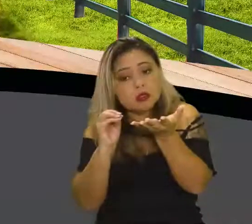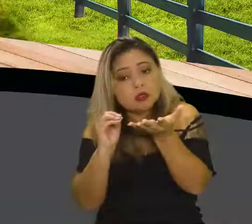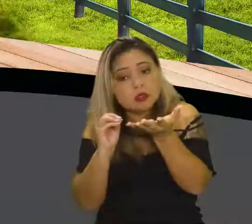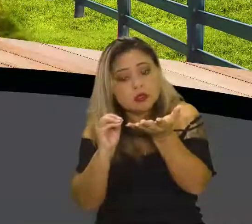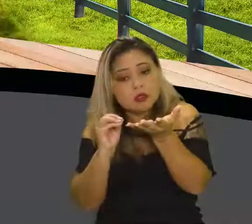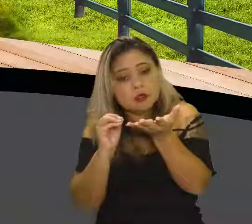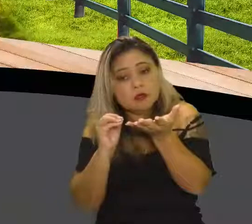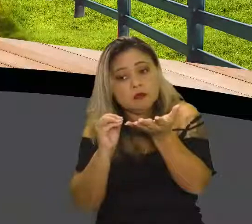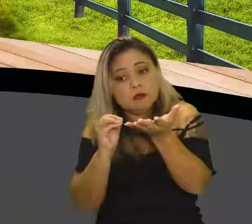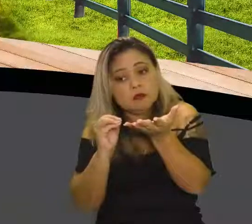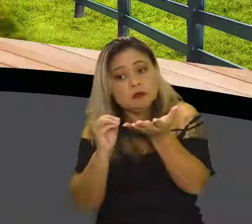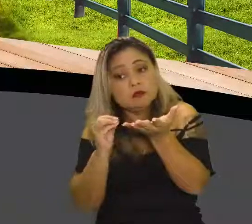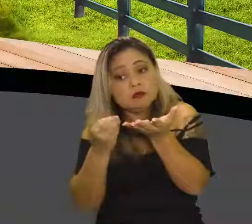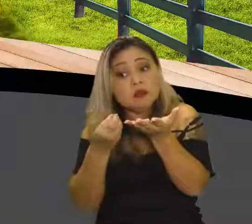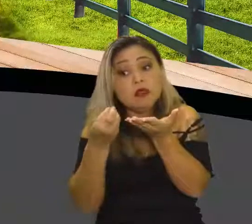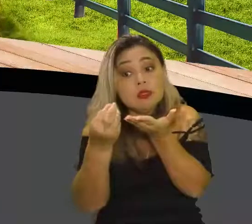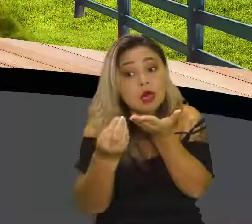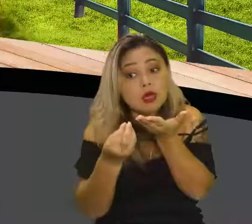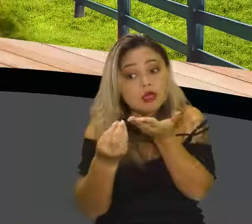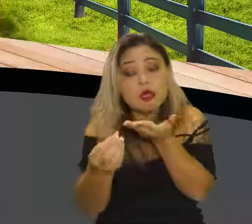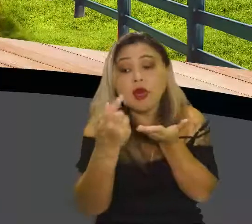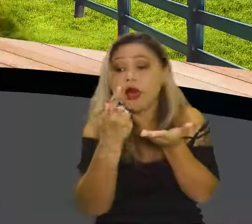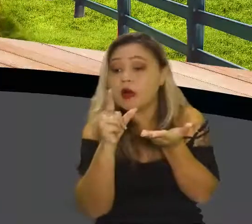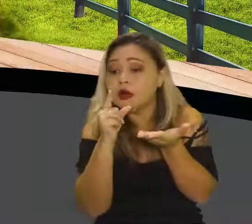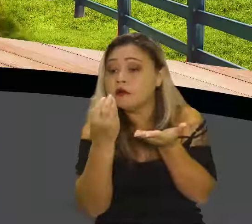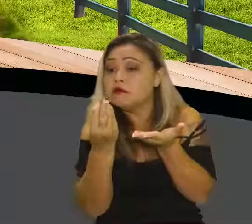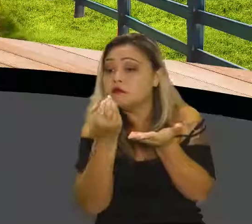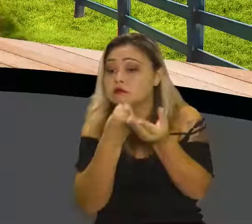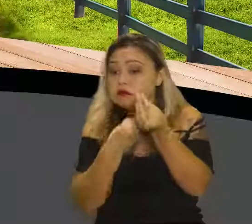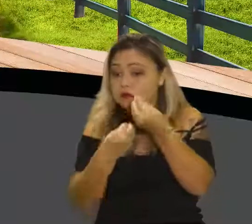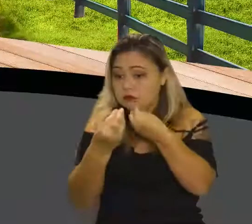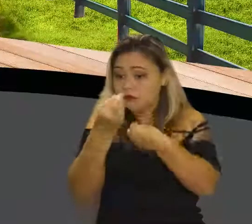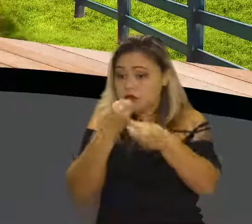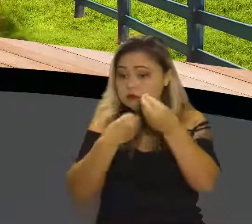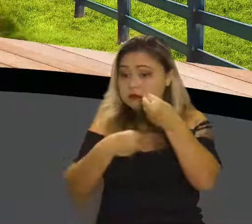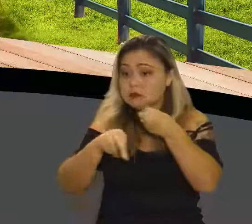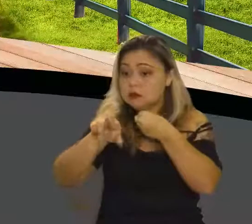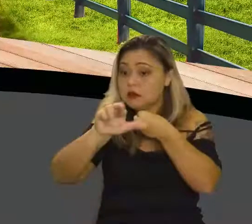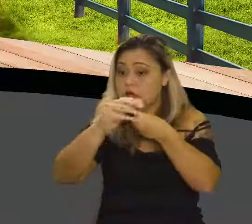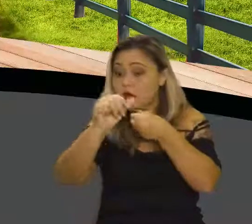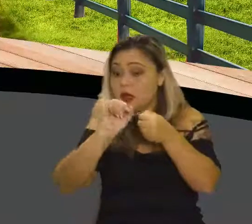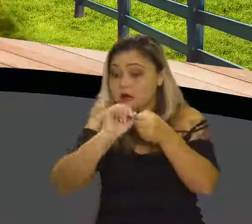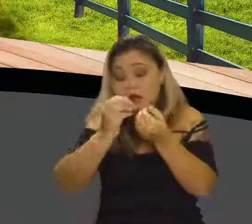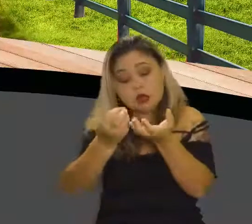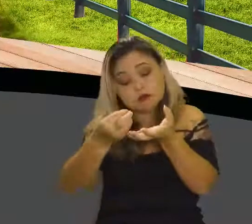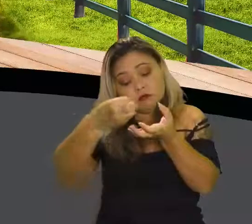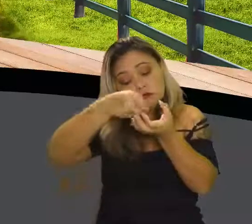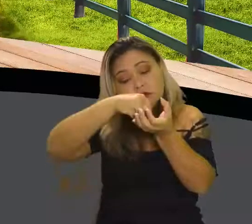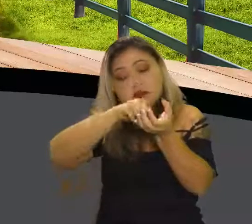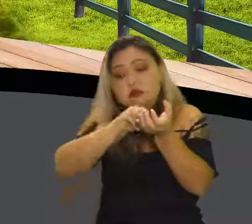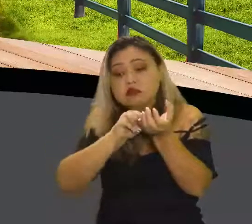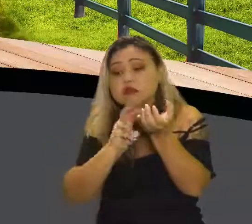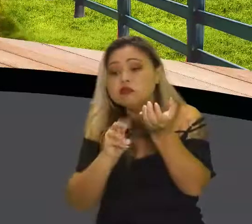na nutrição dela a ração para a indução da ovoposição.